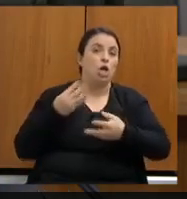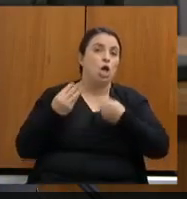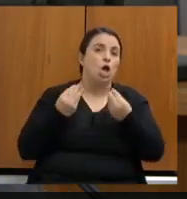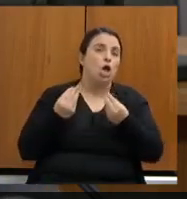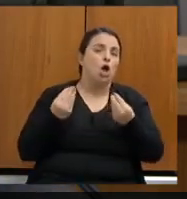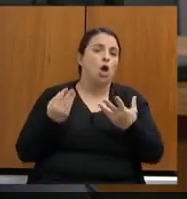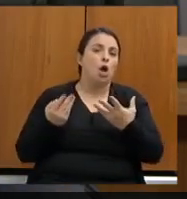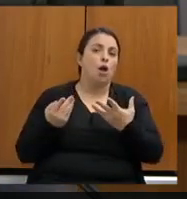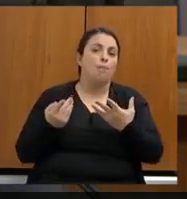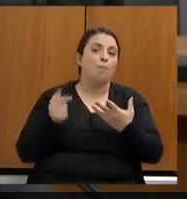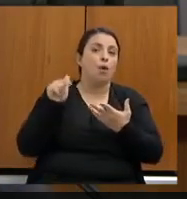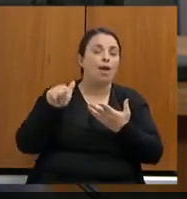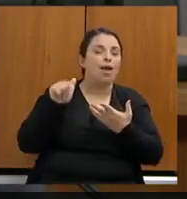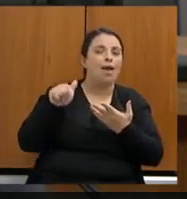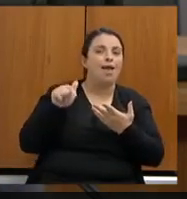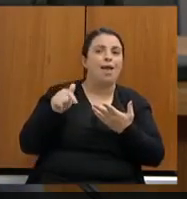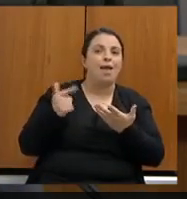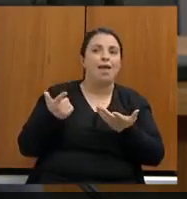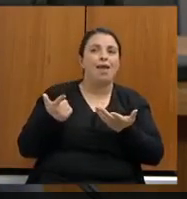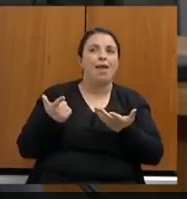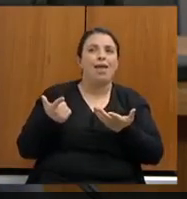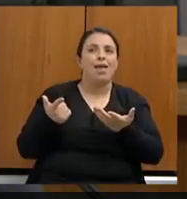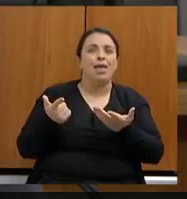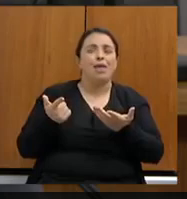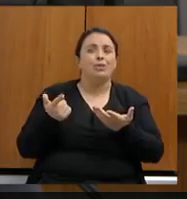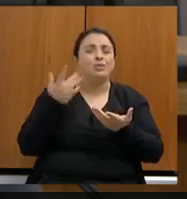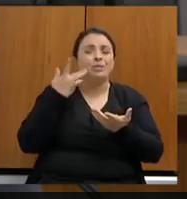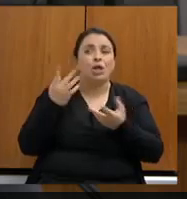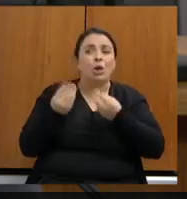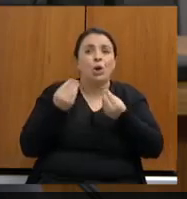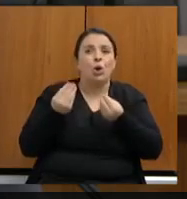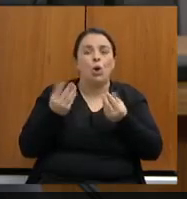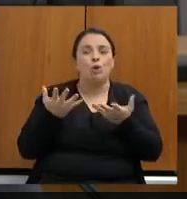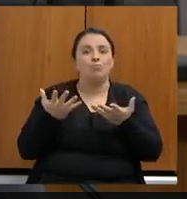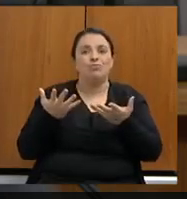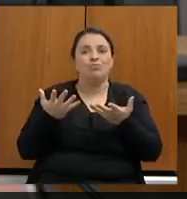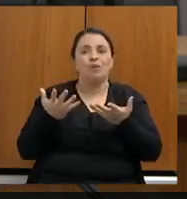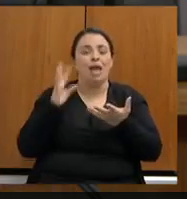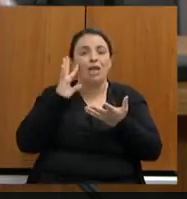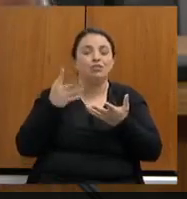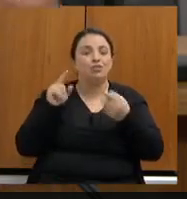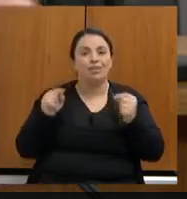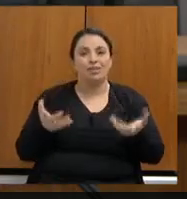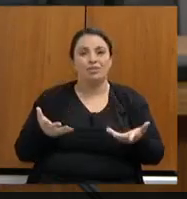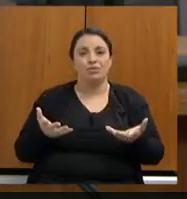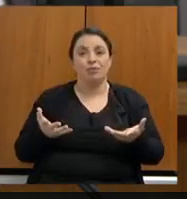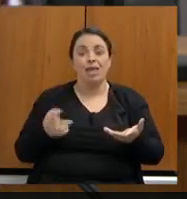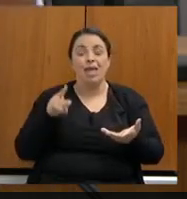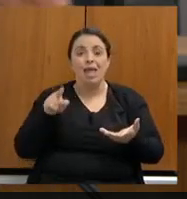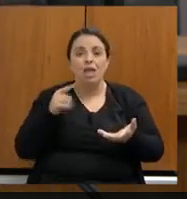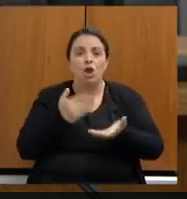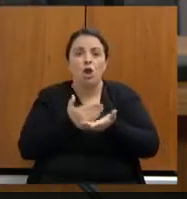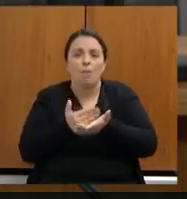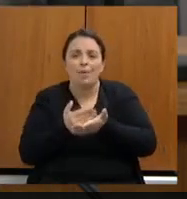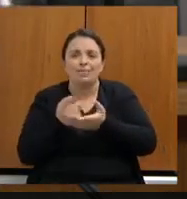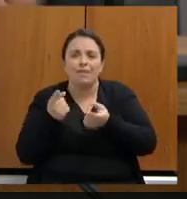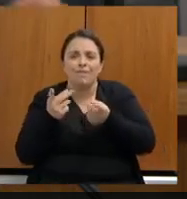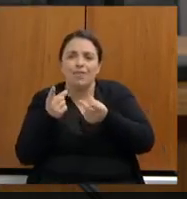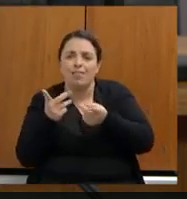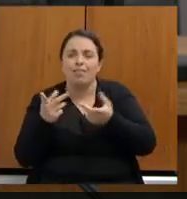trabalham com este tratamento desse usuário independente é ele que está